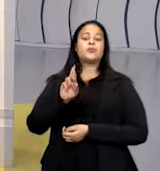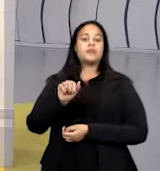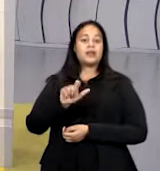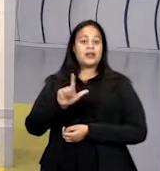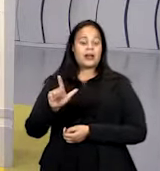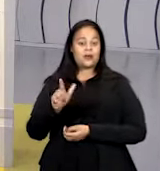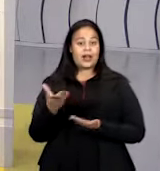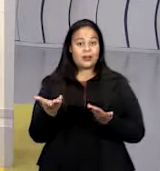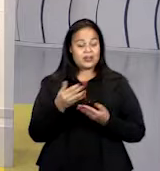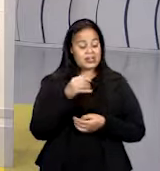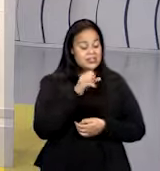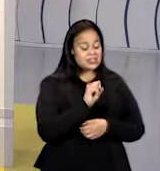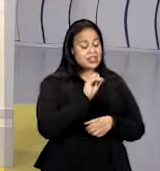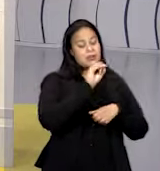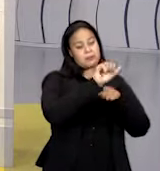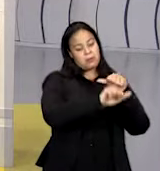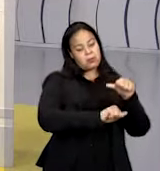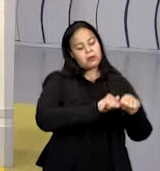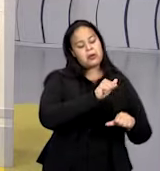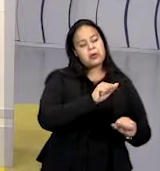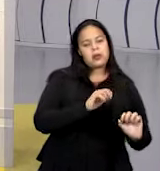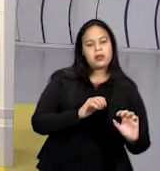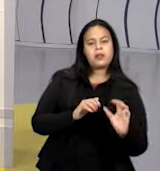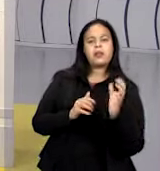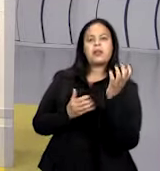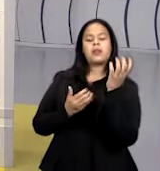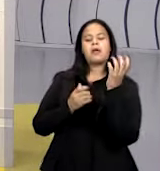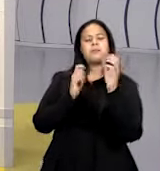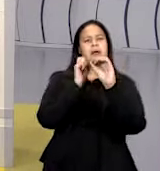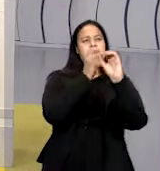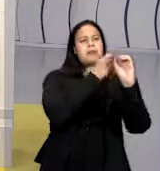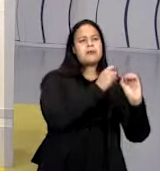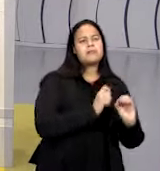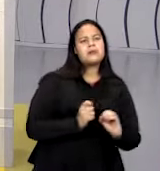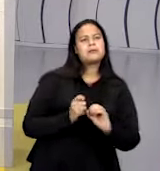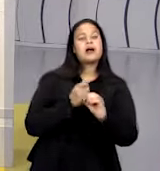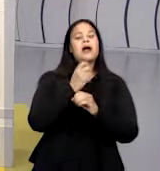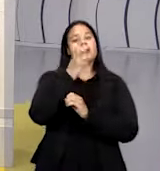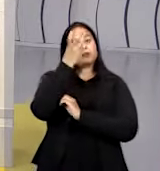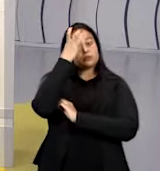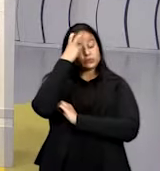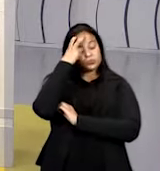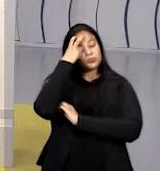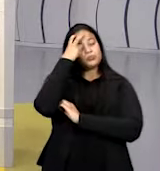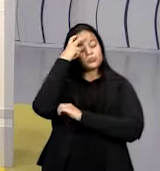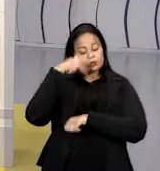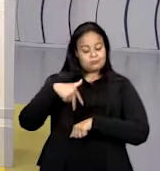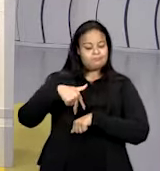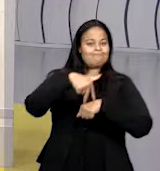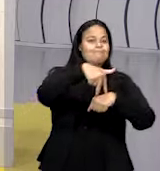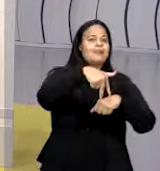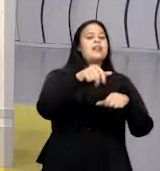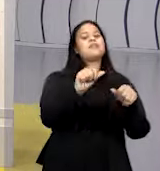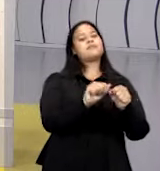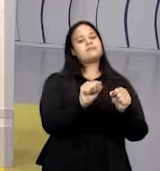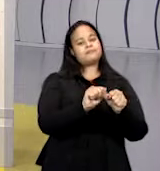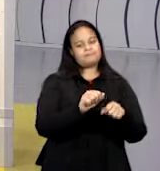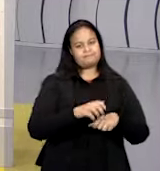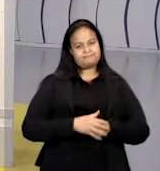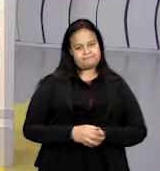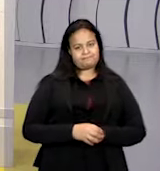que foi modificado, nós dizemos que é cultural, né? Que tem ação humana,